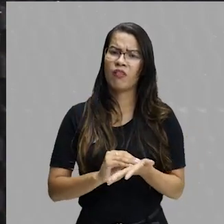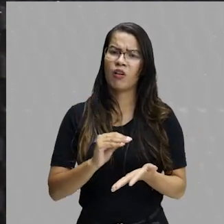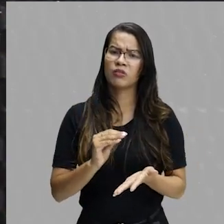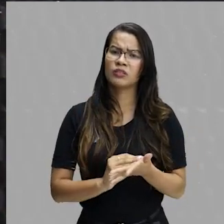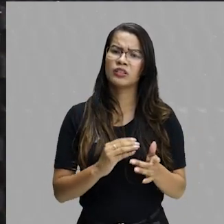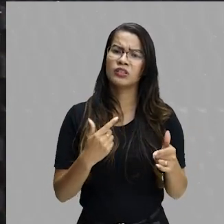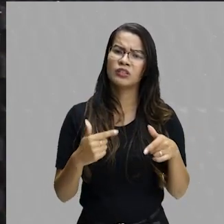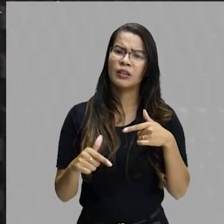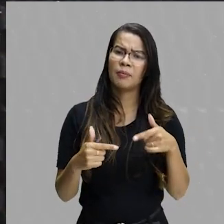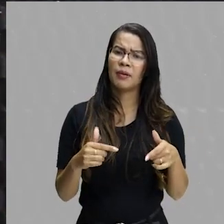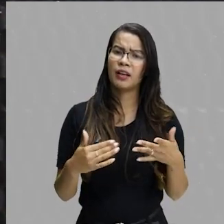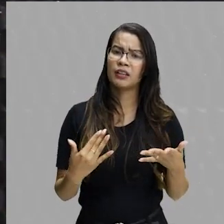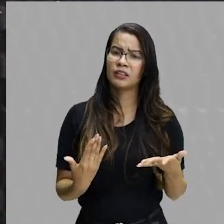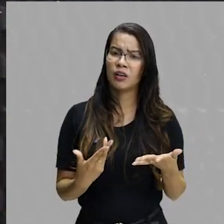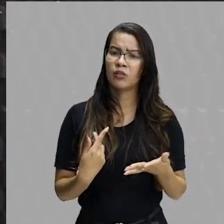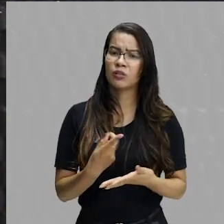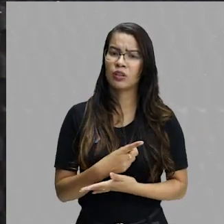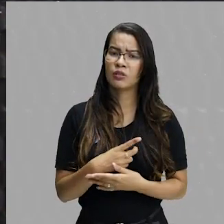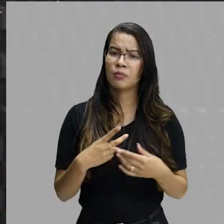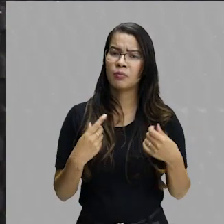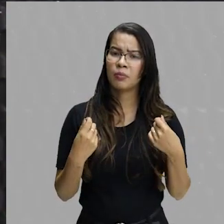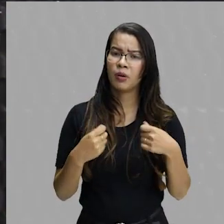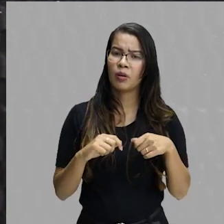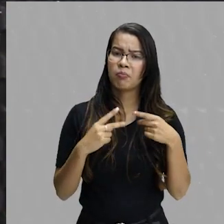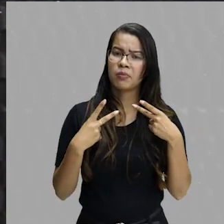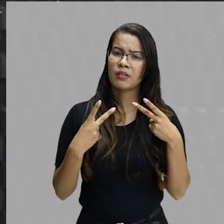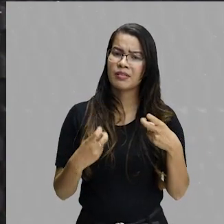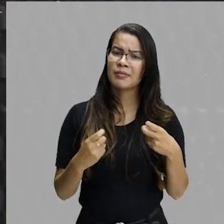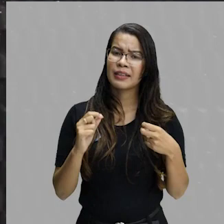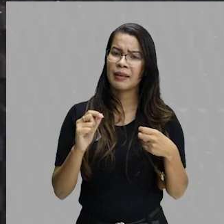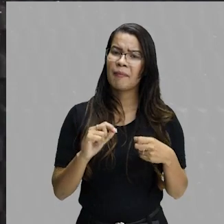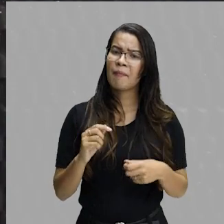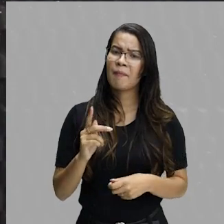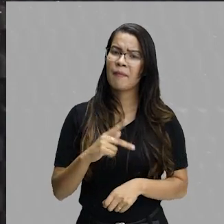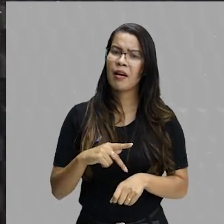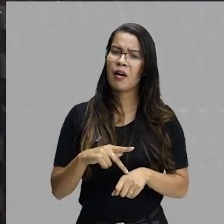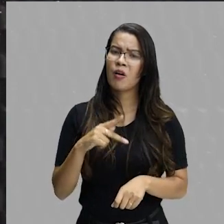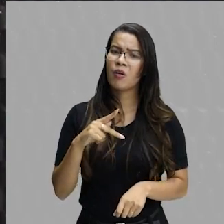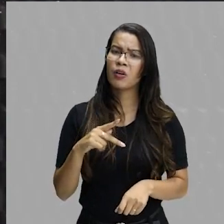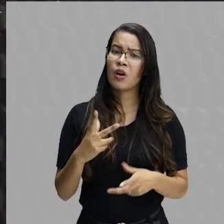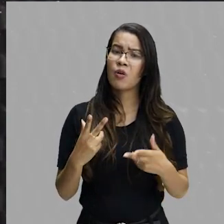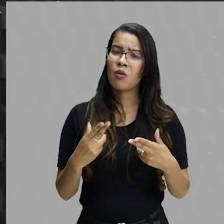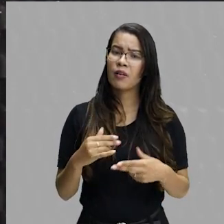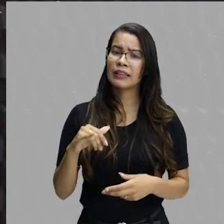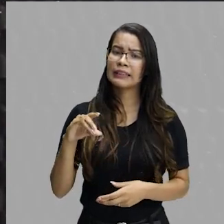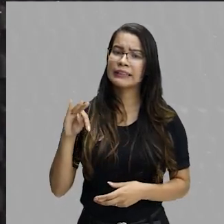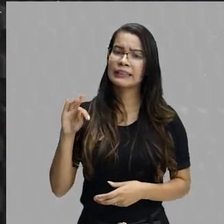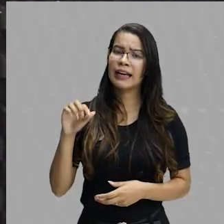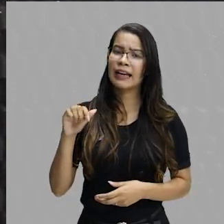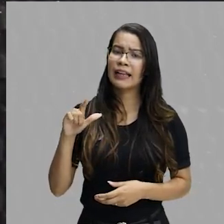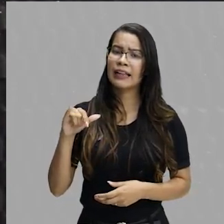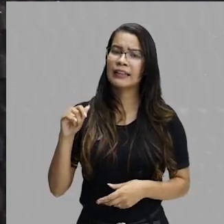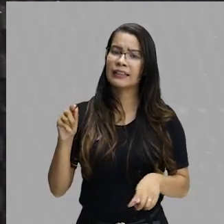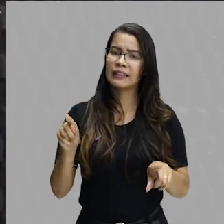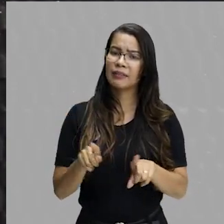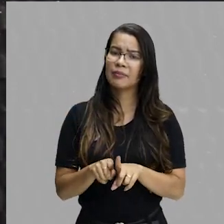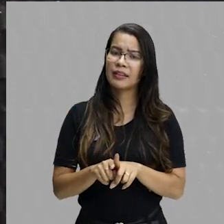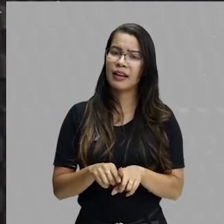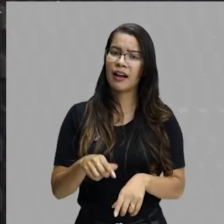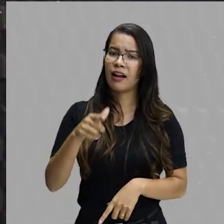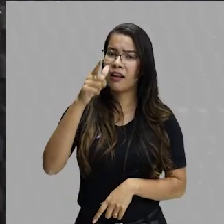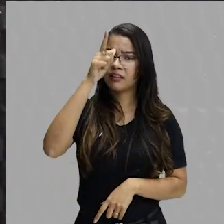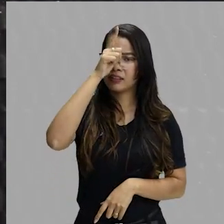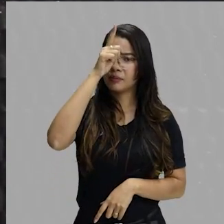Então, nós vamos observar que países como Itália e Alemanha, que foram países que não foram beneficiados pelos tratados pós-Primeira